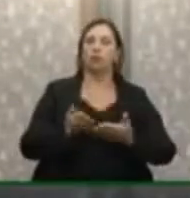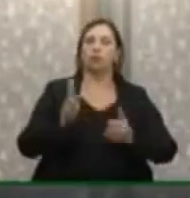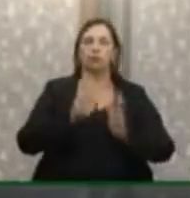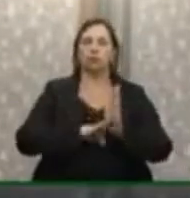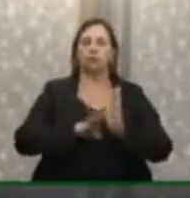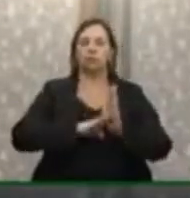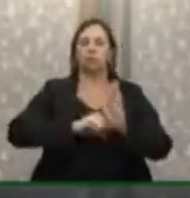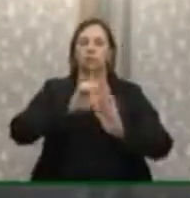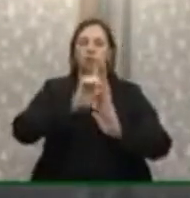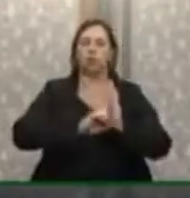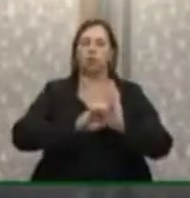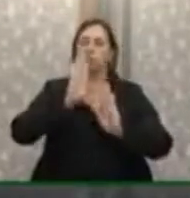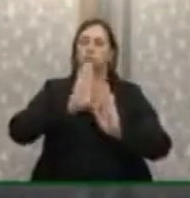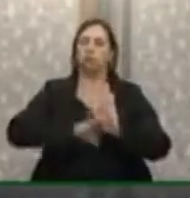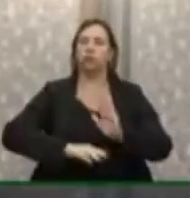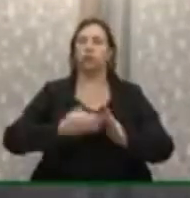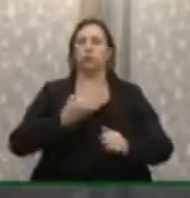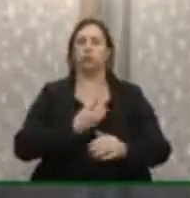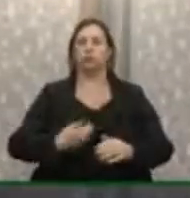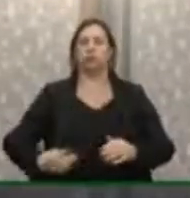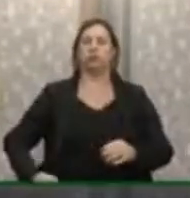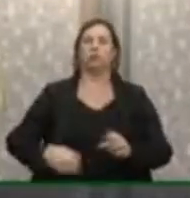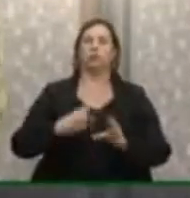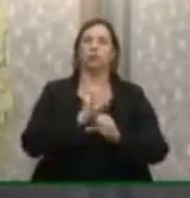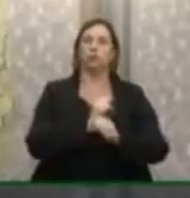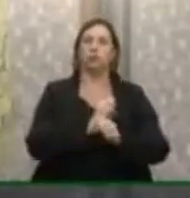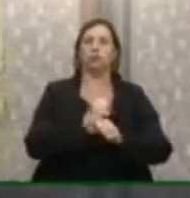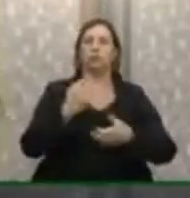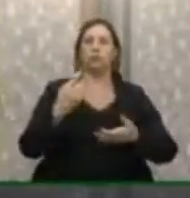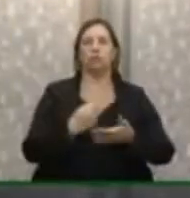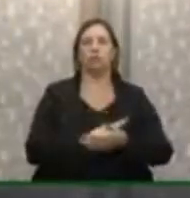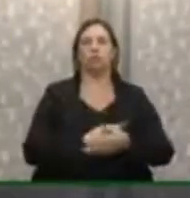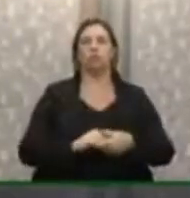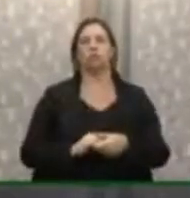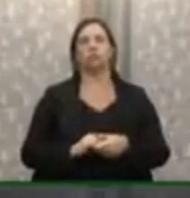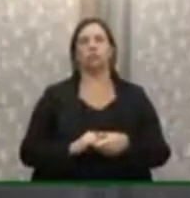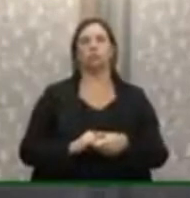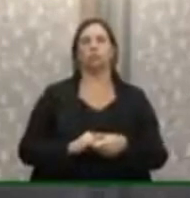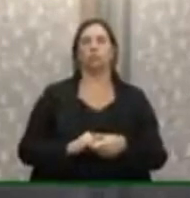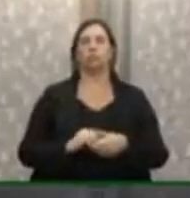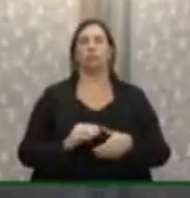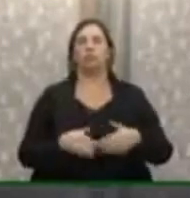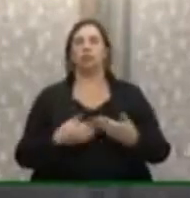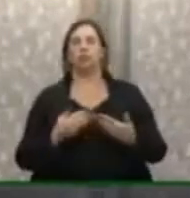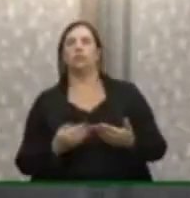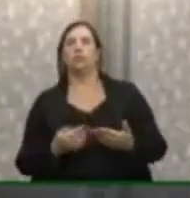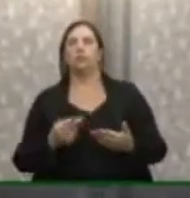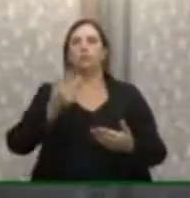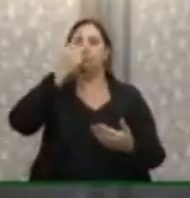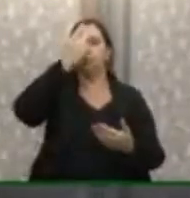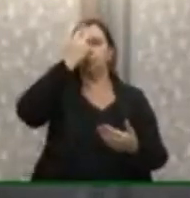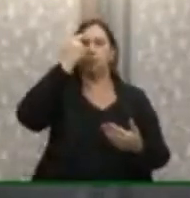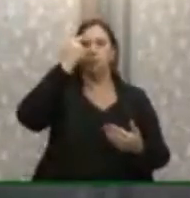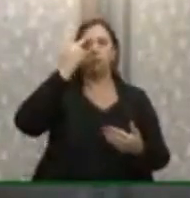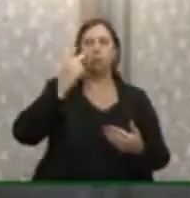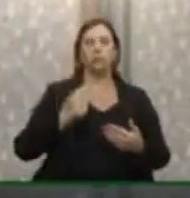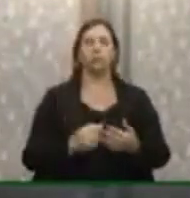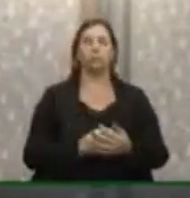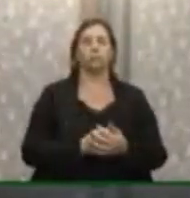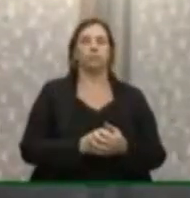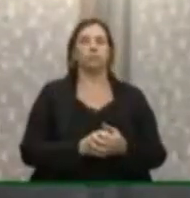direitos o governo ainda calculou mal calculou errado então Pepe tanto funcionário que T referi como teu